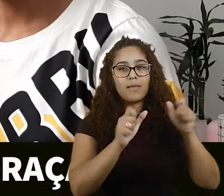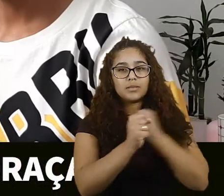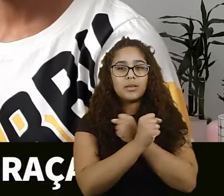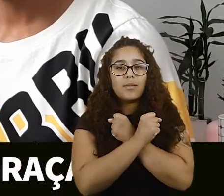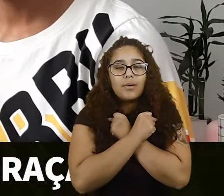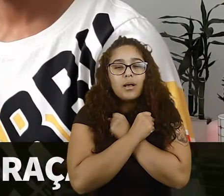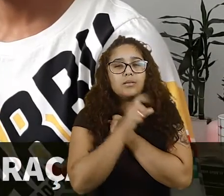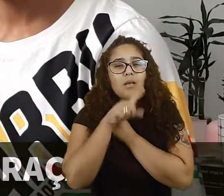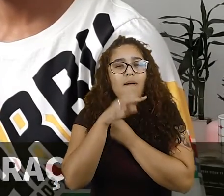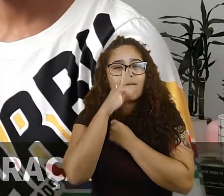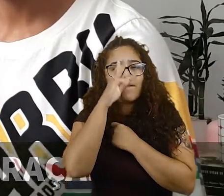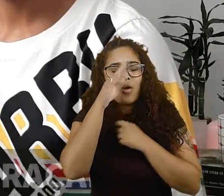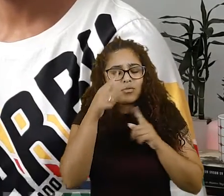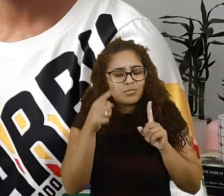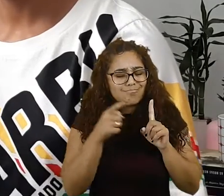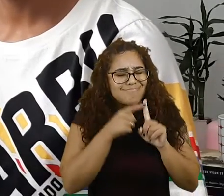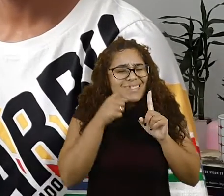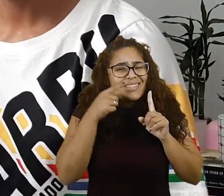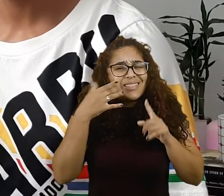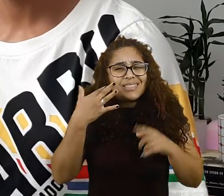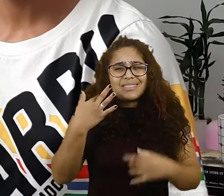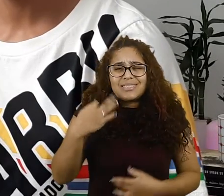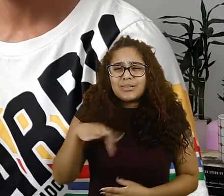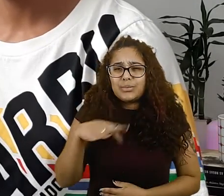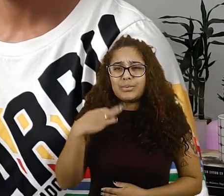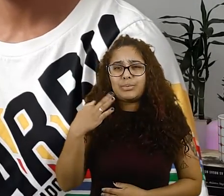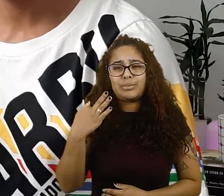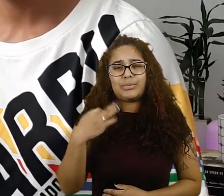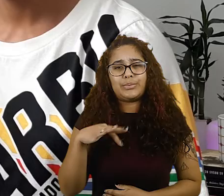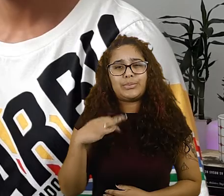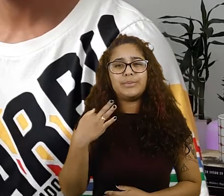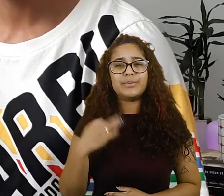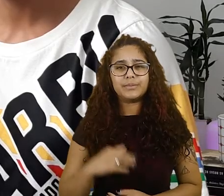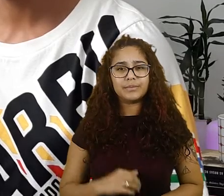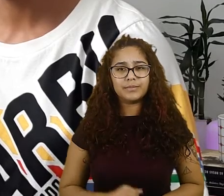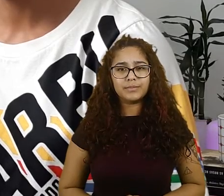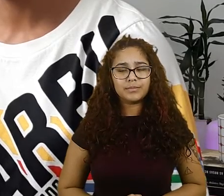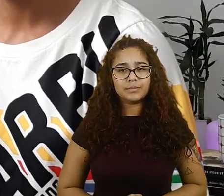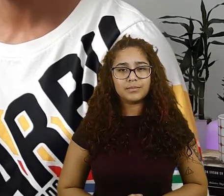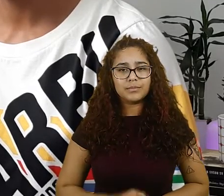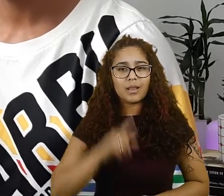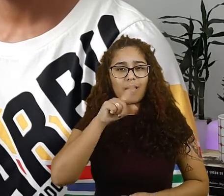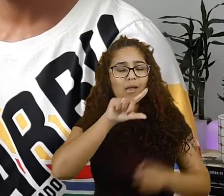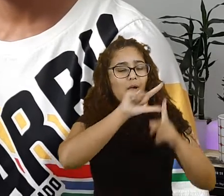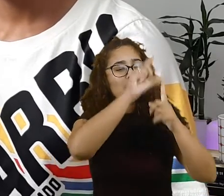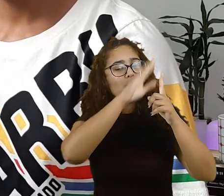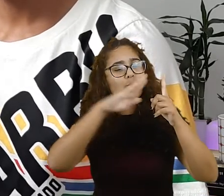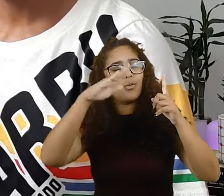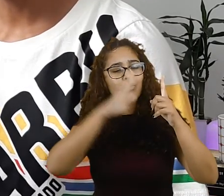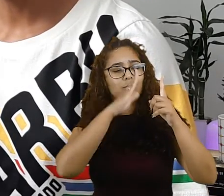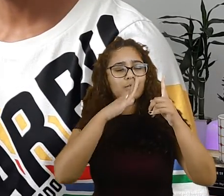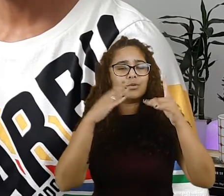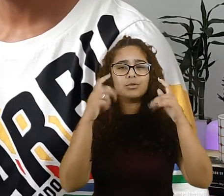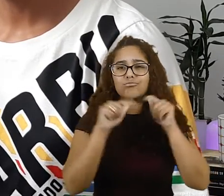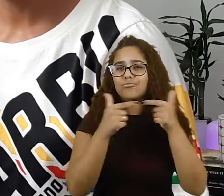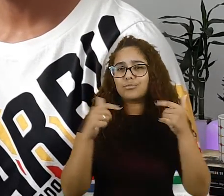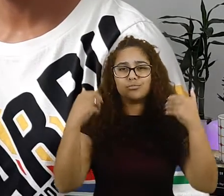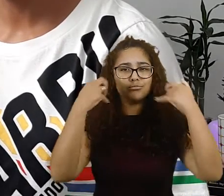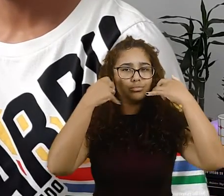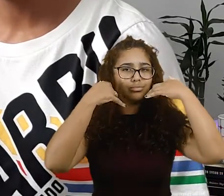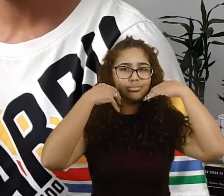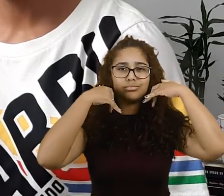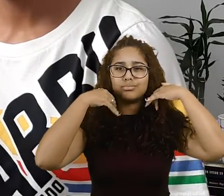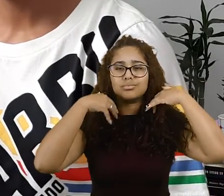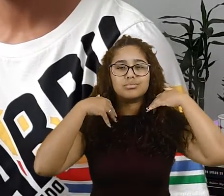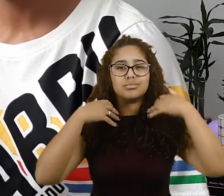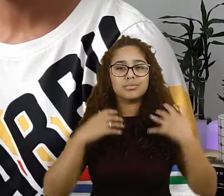Palavras que abraçam é um cacto que existe desde que cheguei aqui e ainda perfura. É um outono que não veio